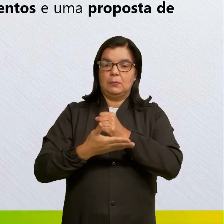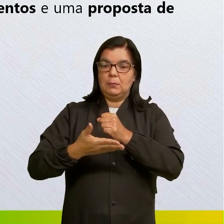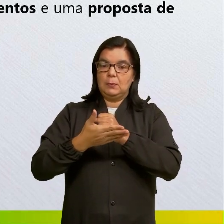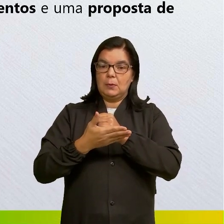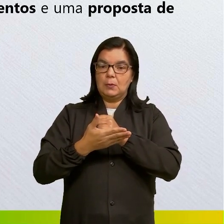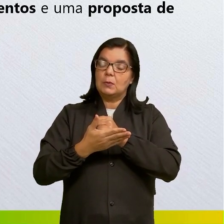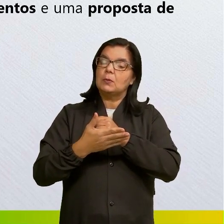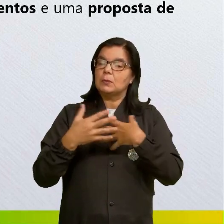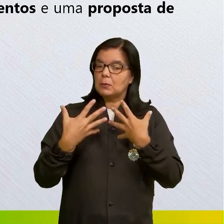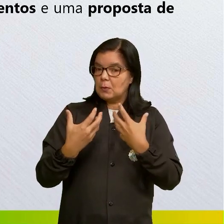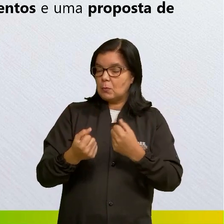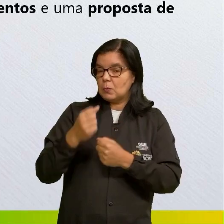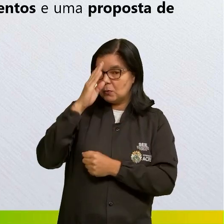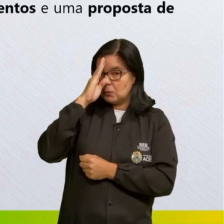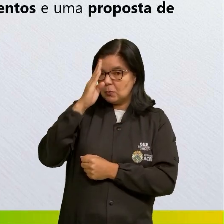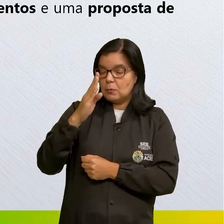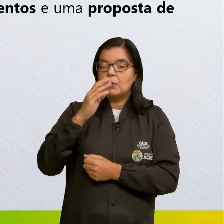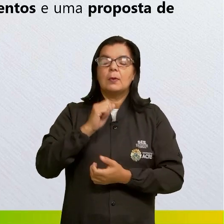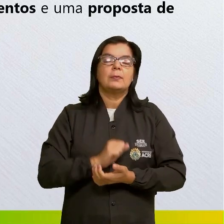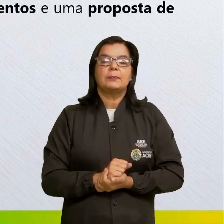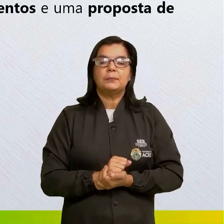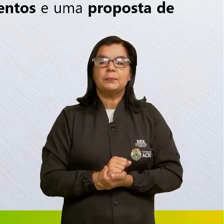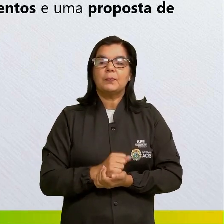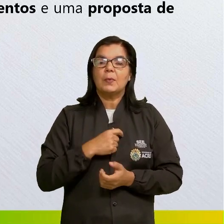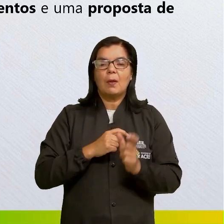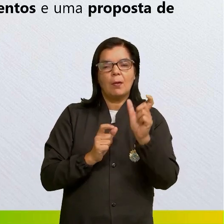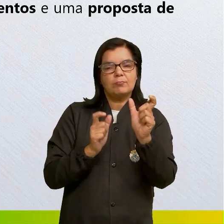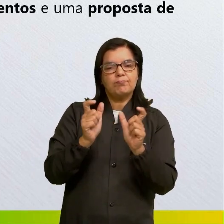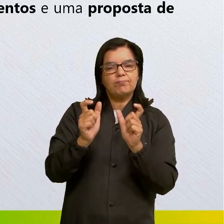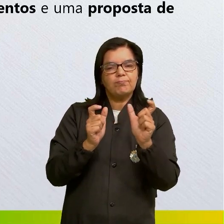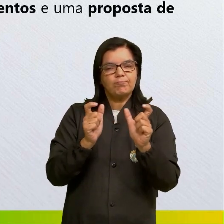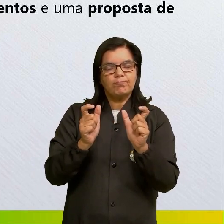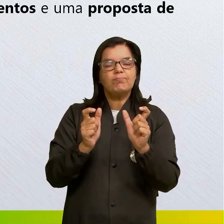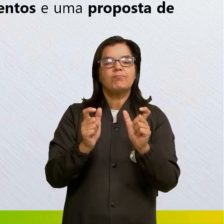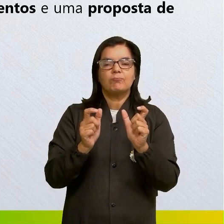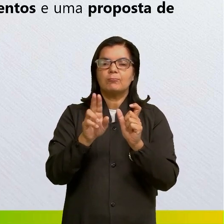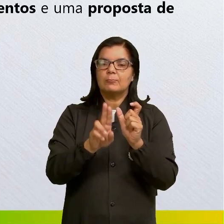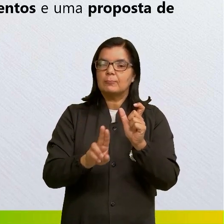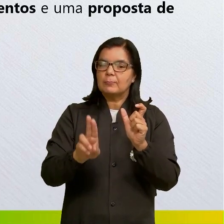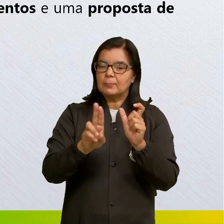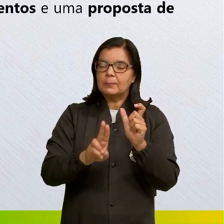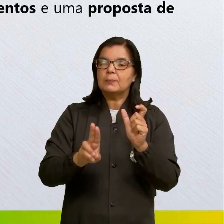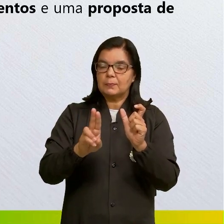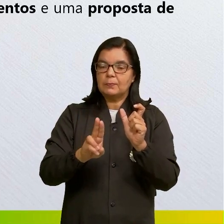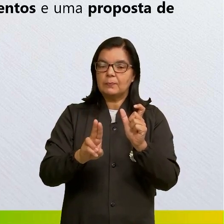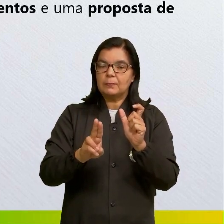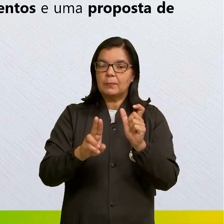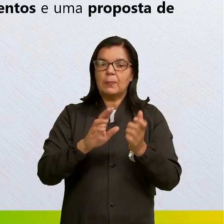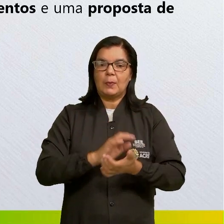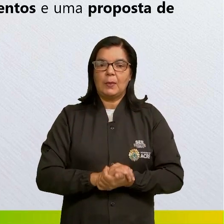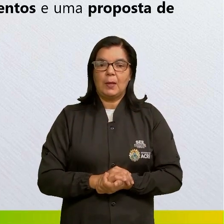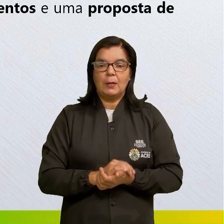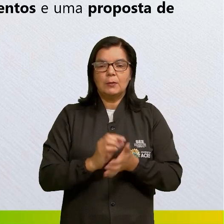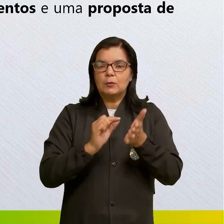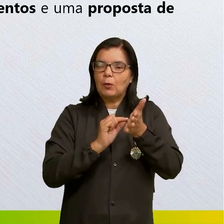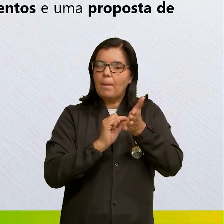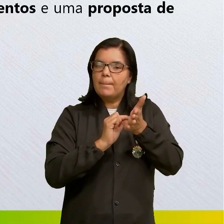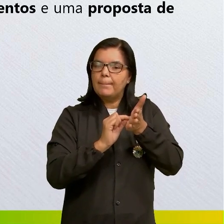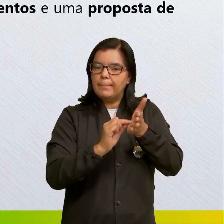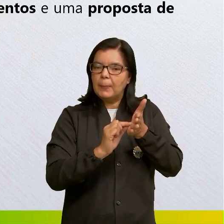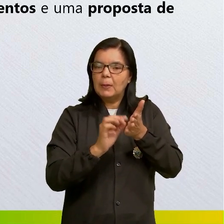em consideração principalmente as palavras, os termos utilizados, que aliás estão